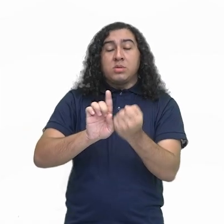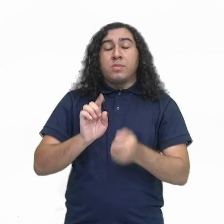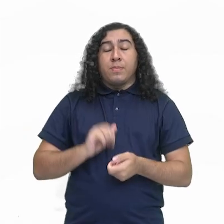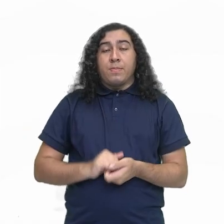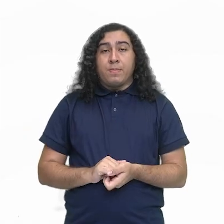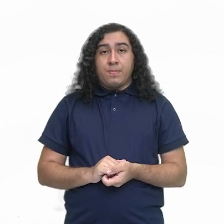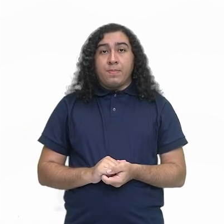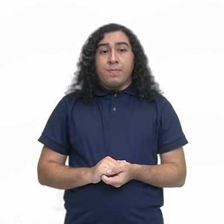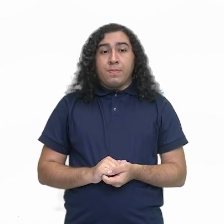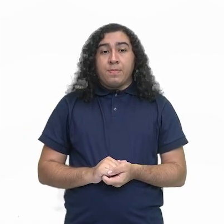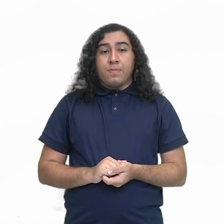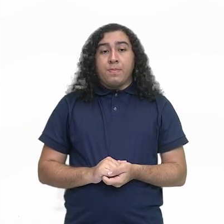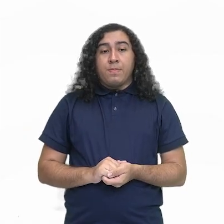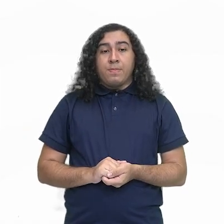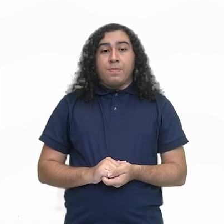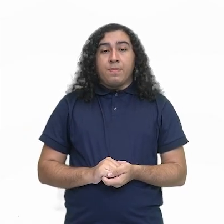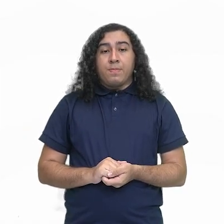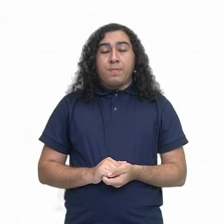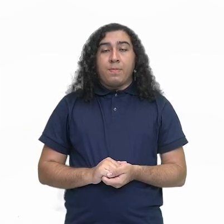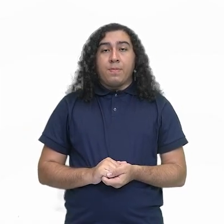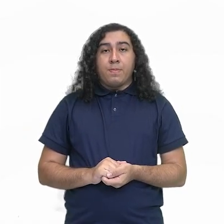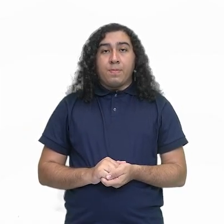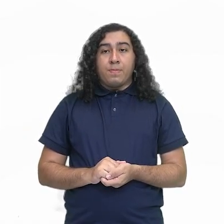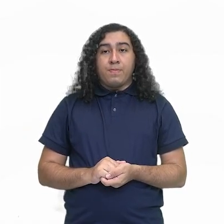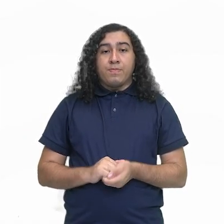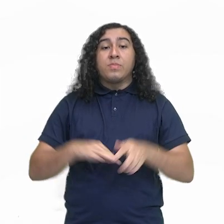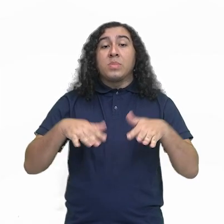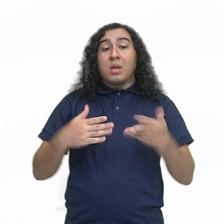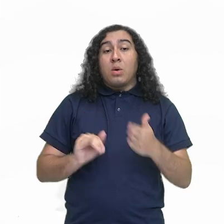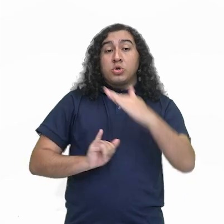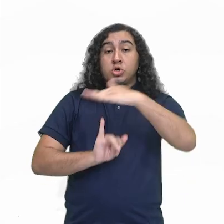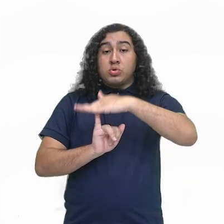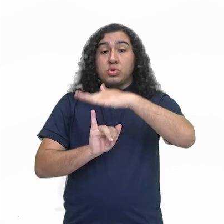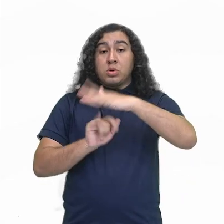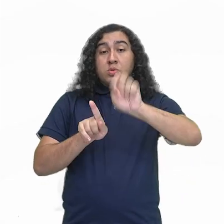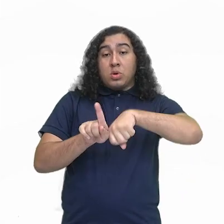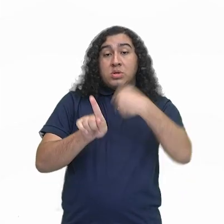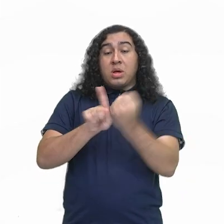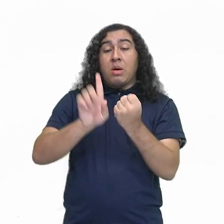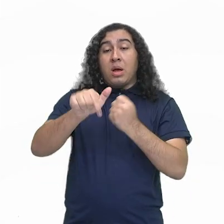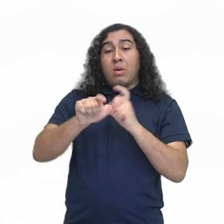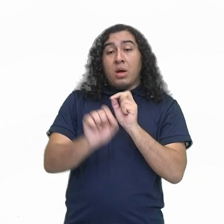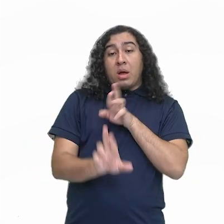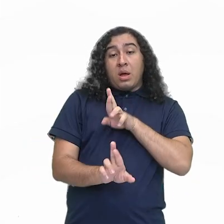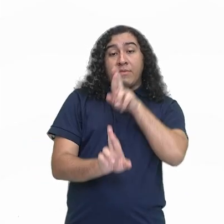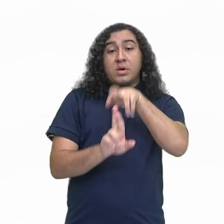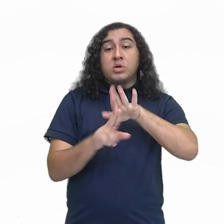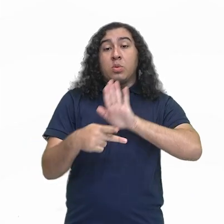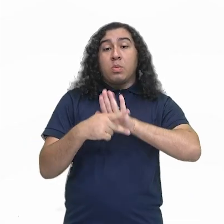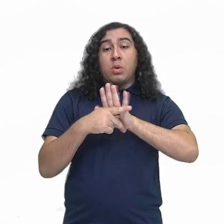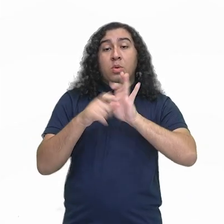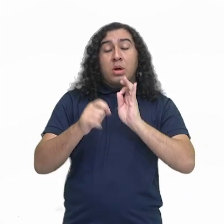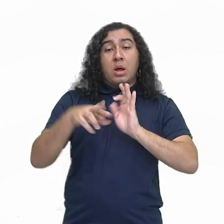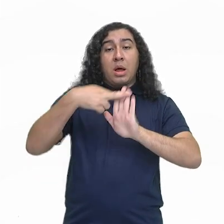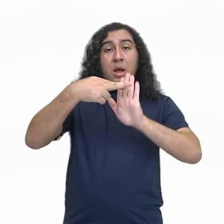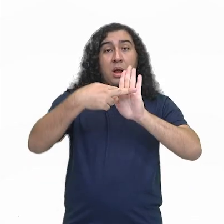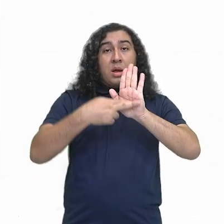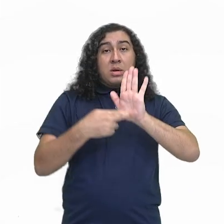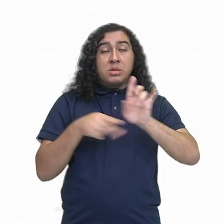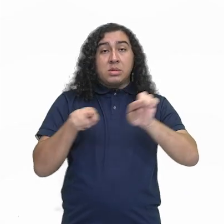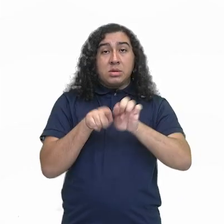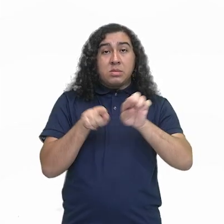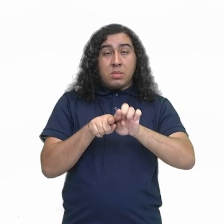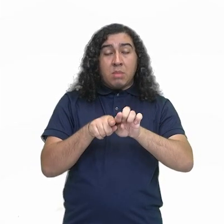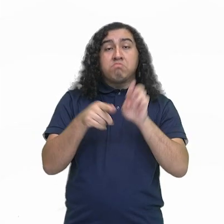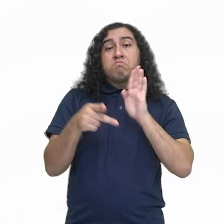organizar a sociedade. Certo? Então, as instituições sociais se referem a padrões e